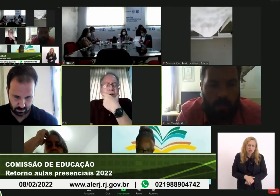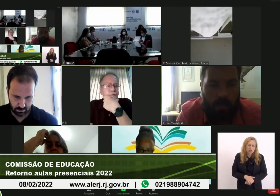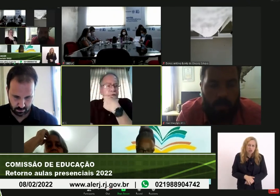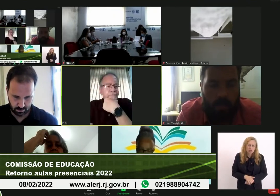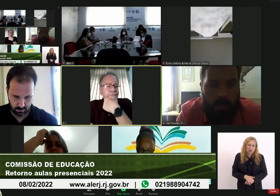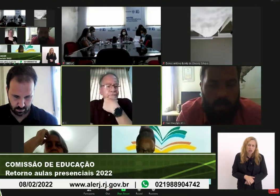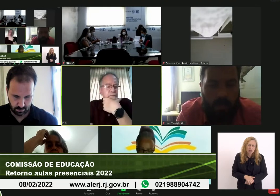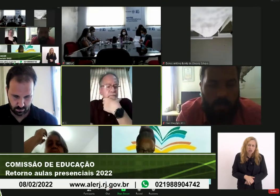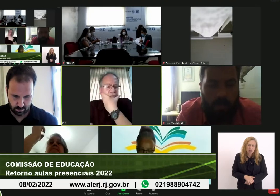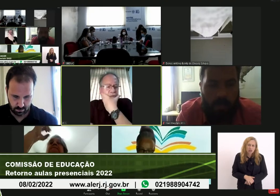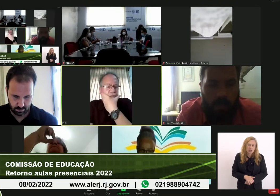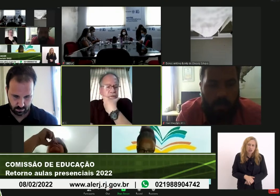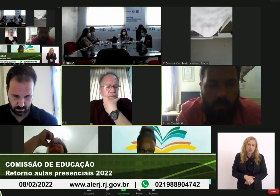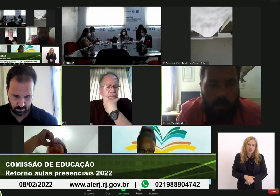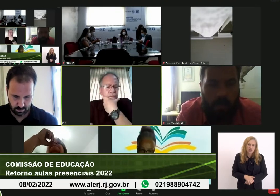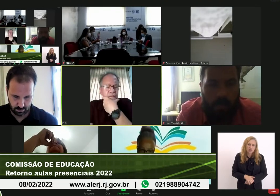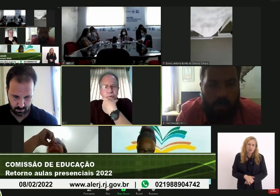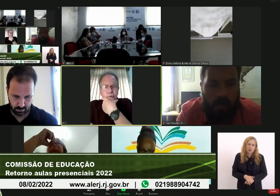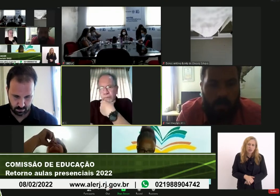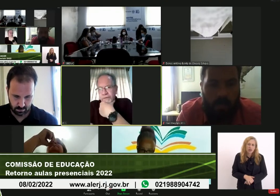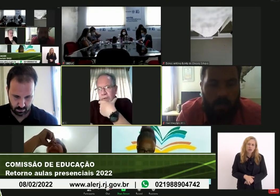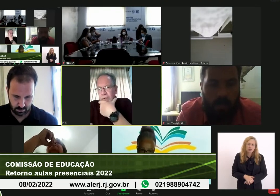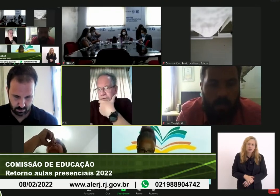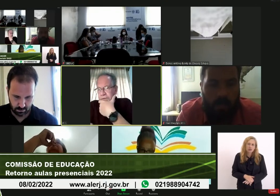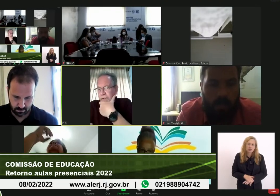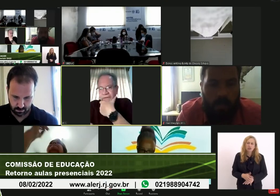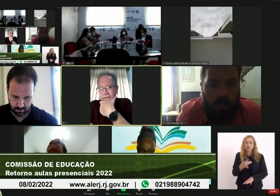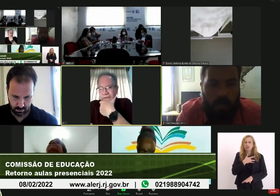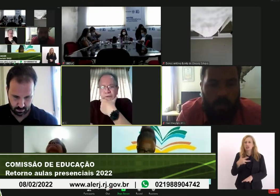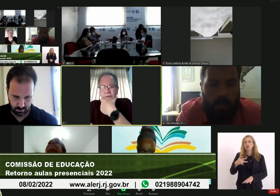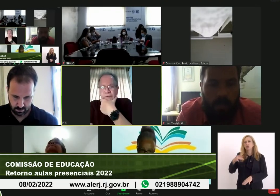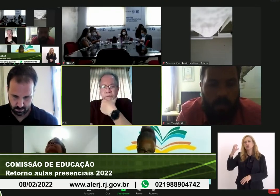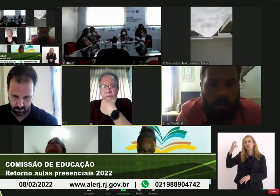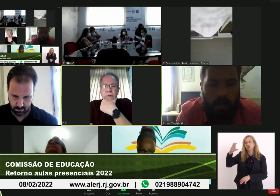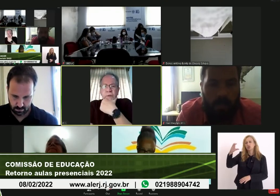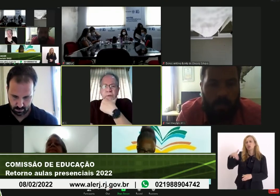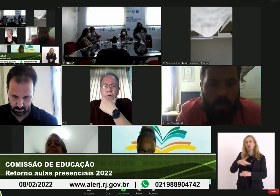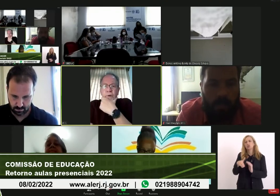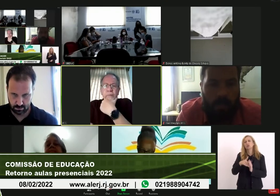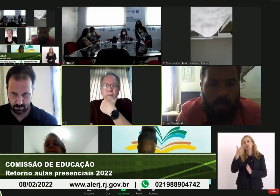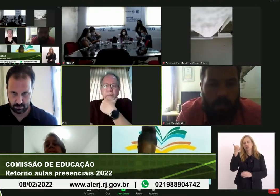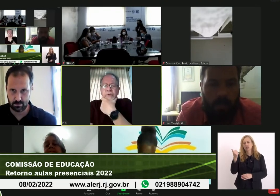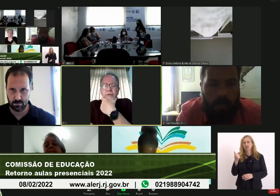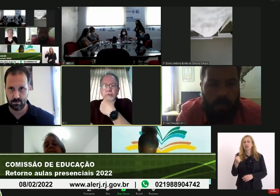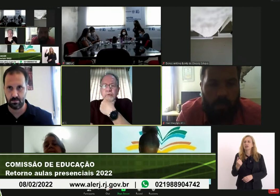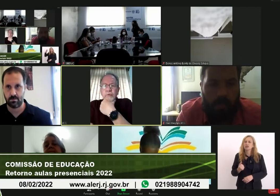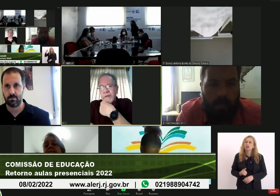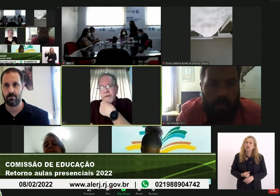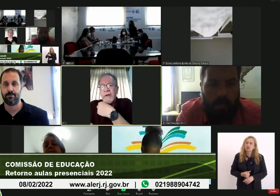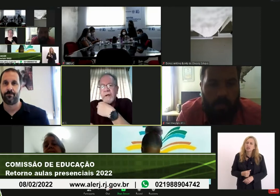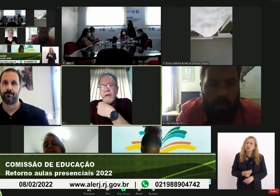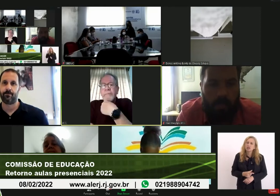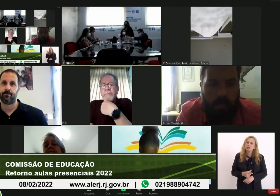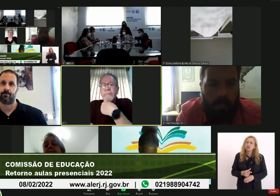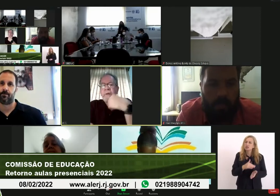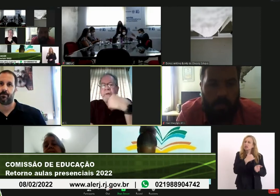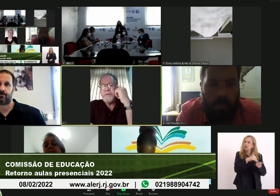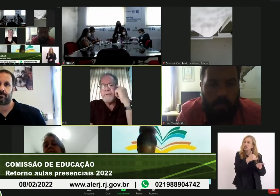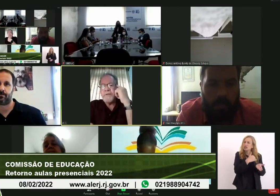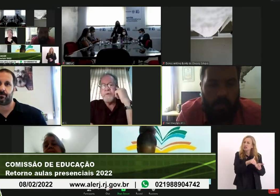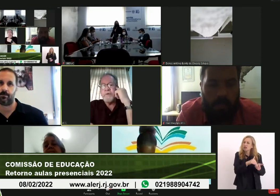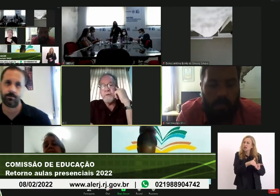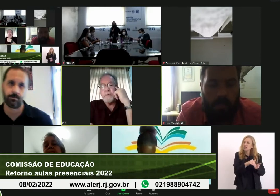secretário de Saúde Municipal de Niterói sabe disso, houve uma reunião do secretário